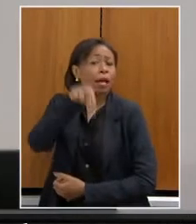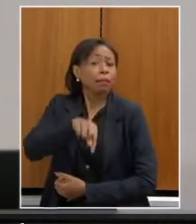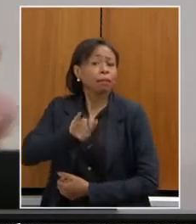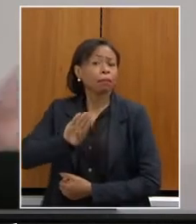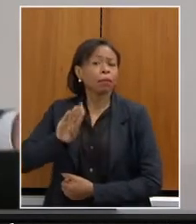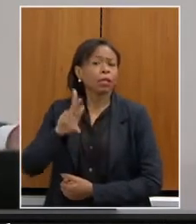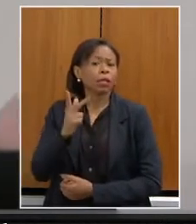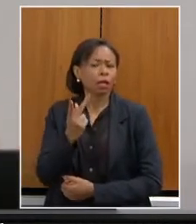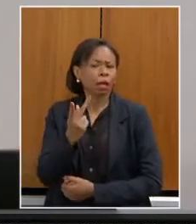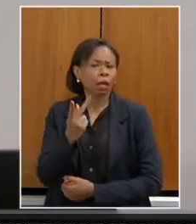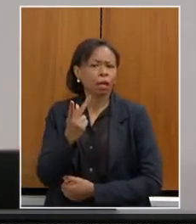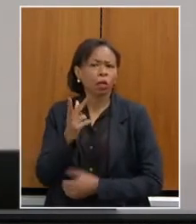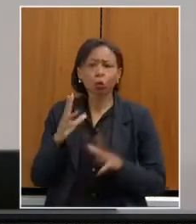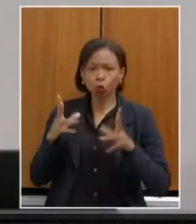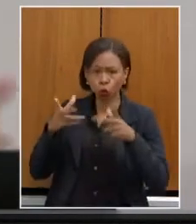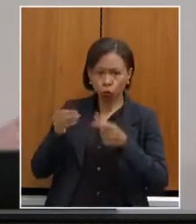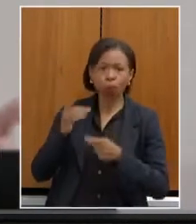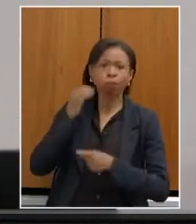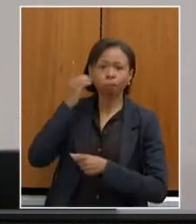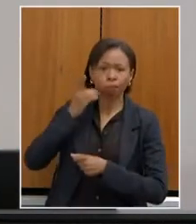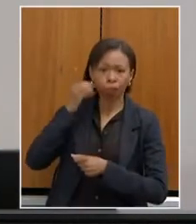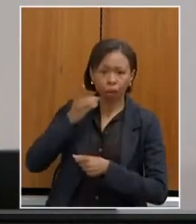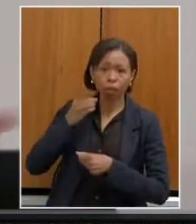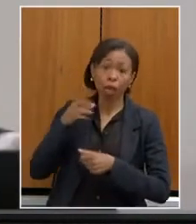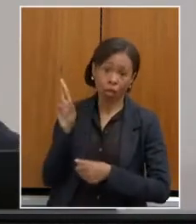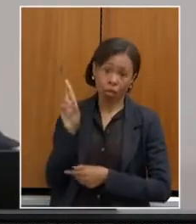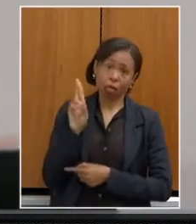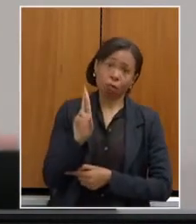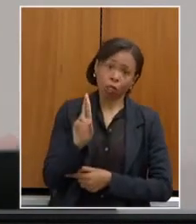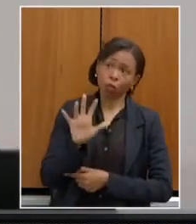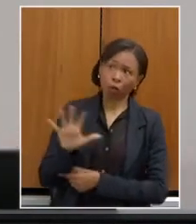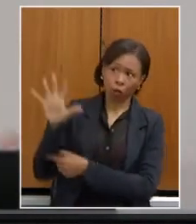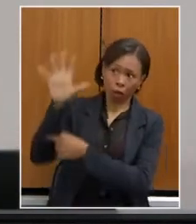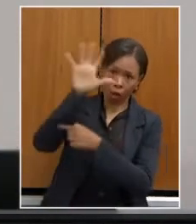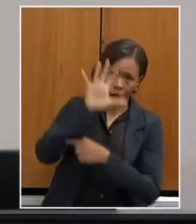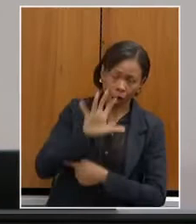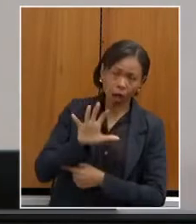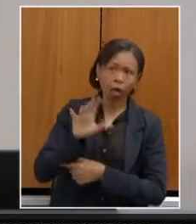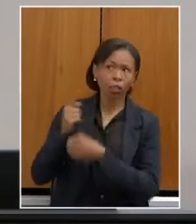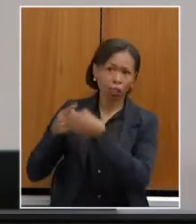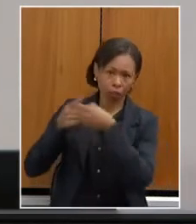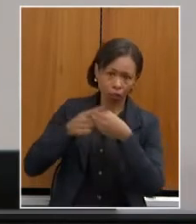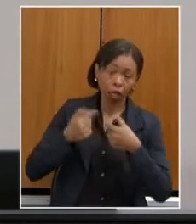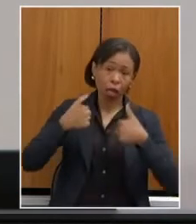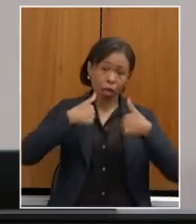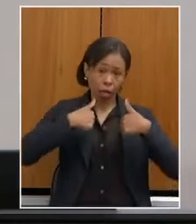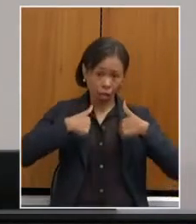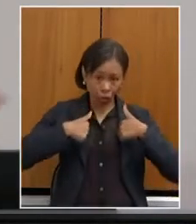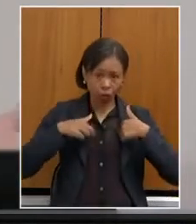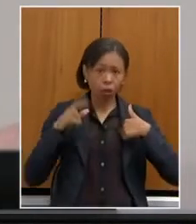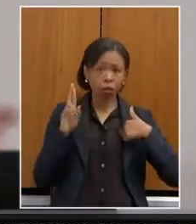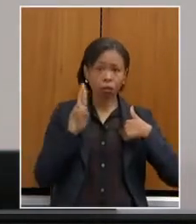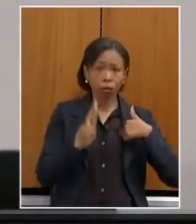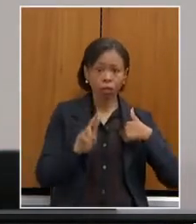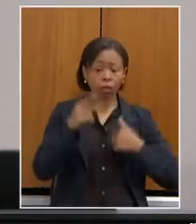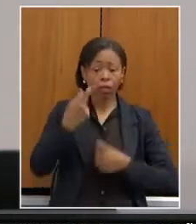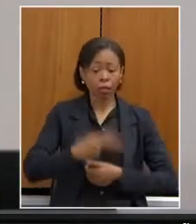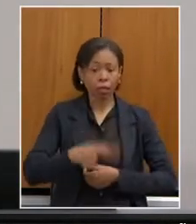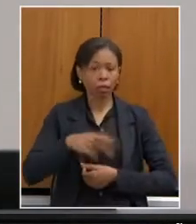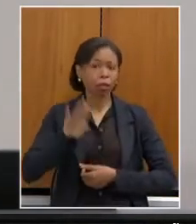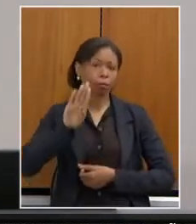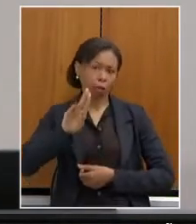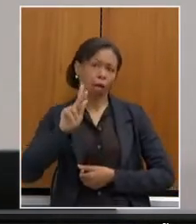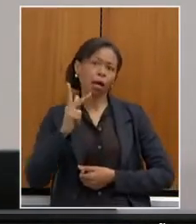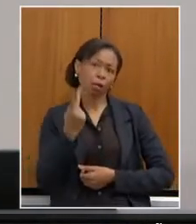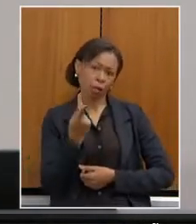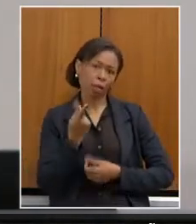Acho que todos os deputados aqui representam suas cidades, suas regiões, e eu represento também Belo Horizonte, cidade onde eu sou mais votado. É uma